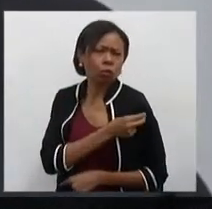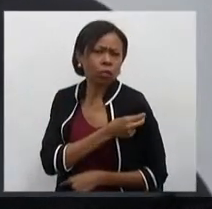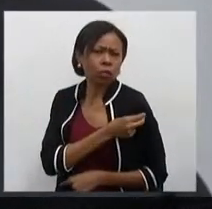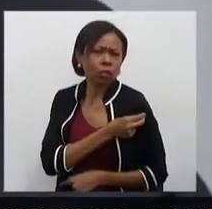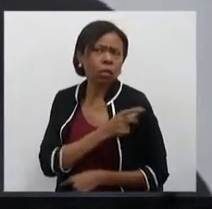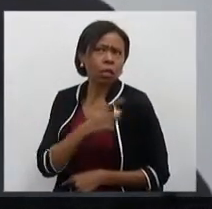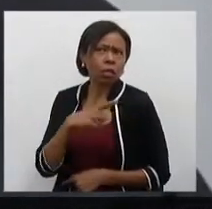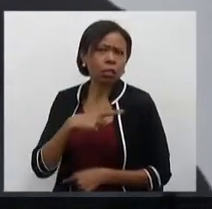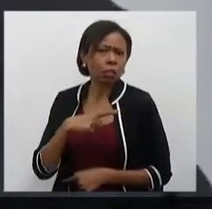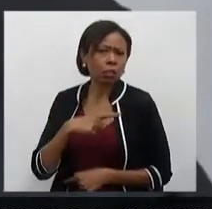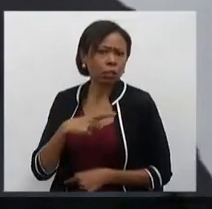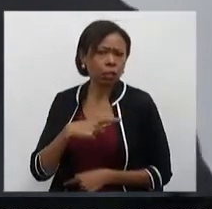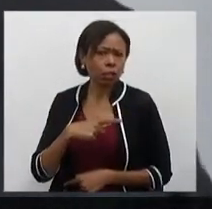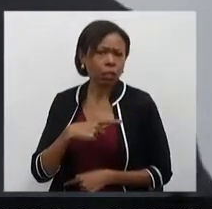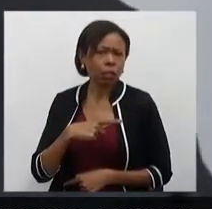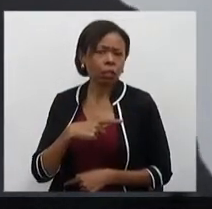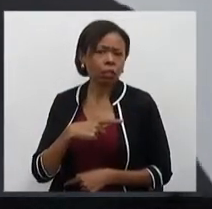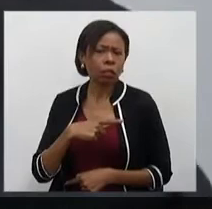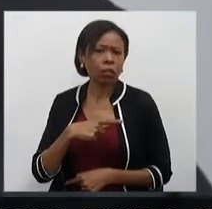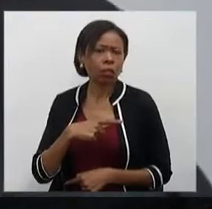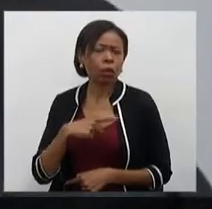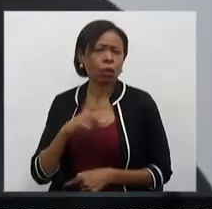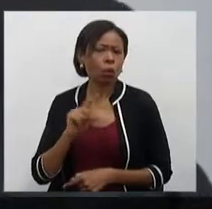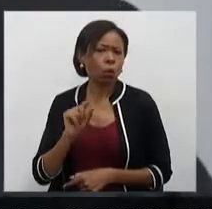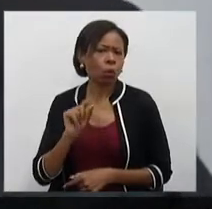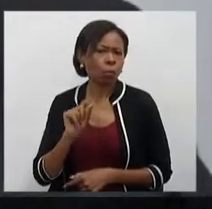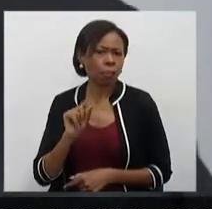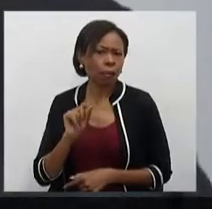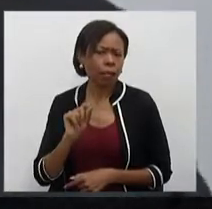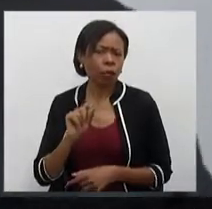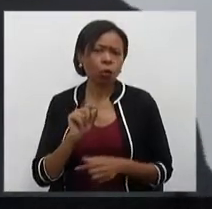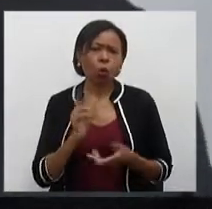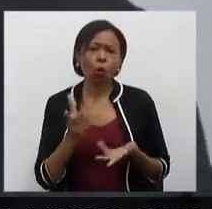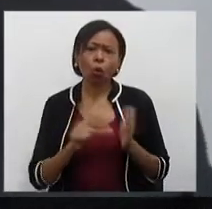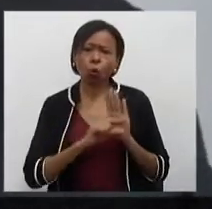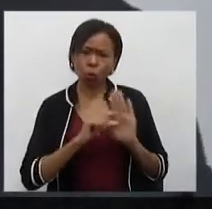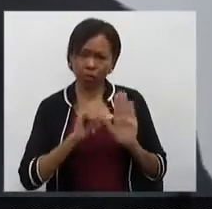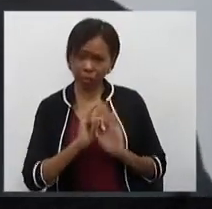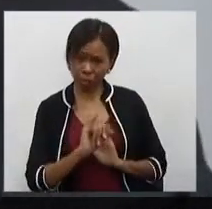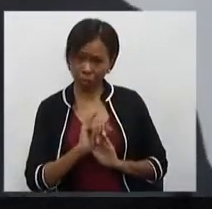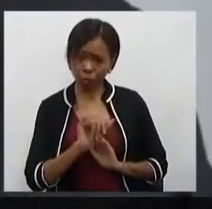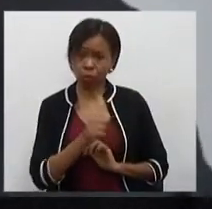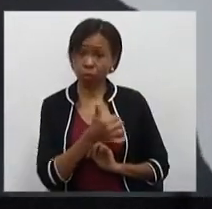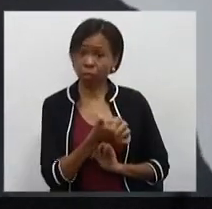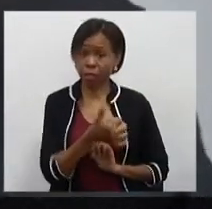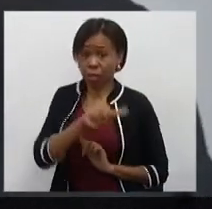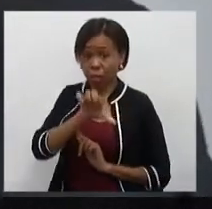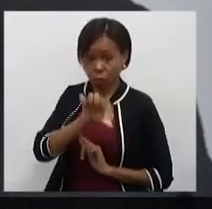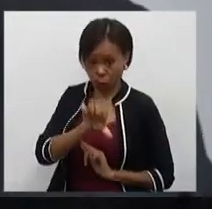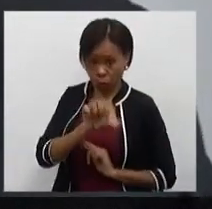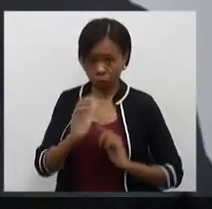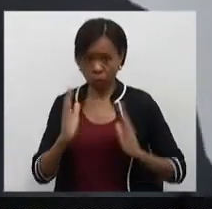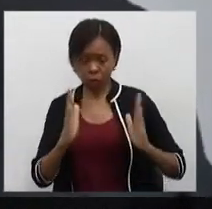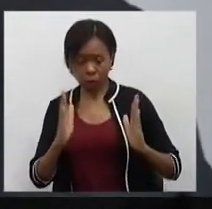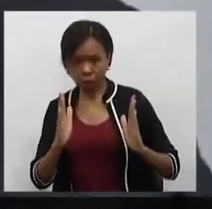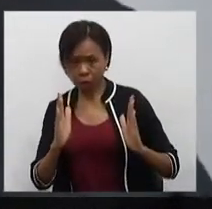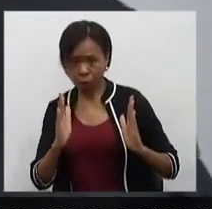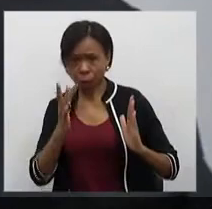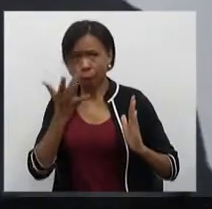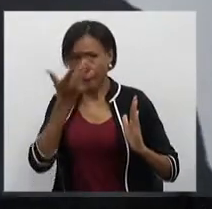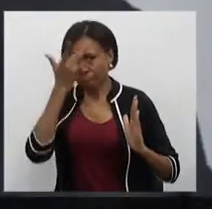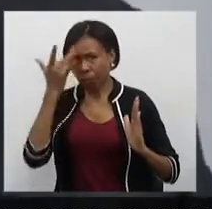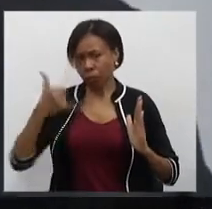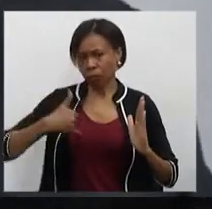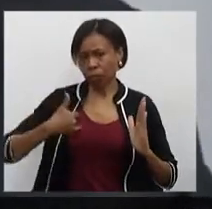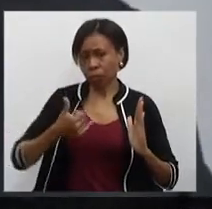estamos terminando o inciso 19, que são pessoas de 60 a 64 anos,